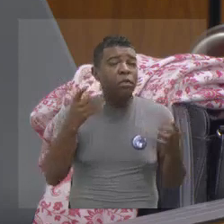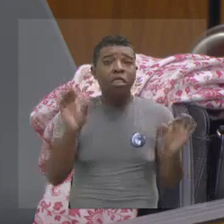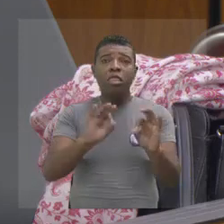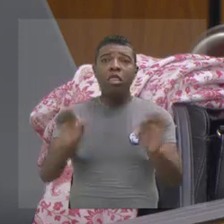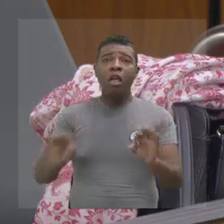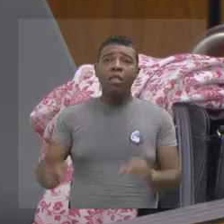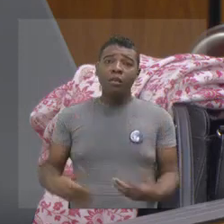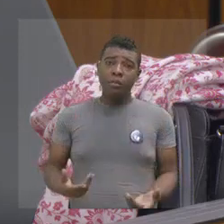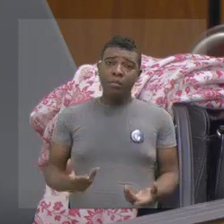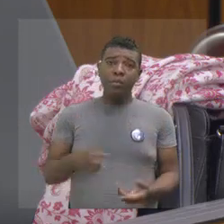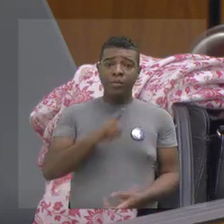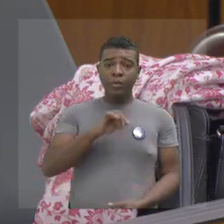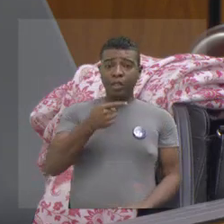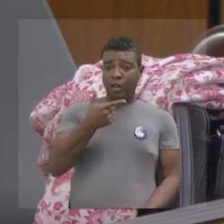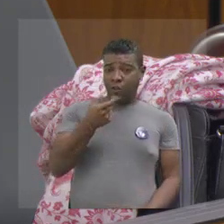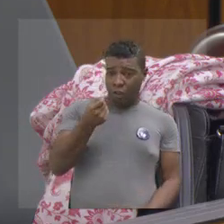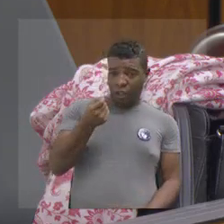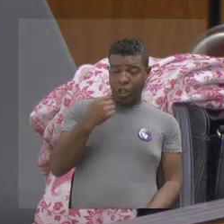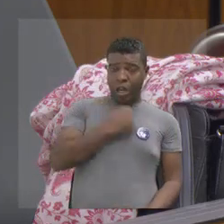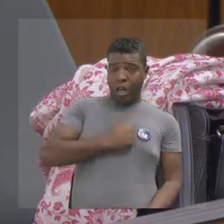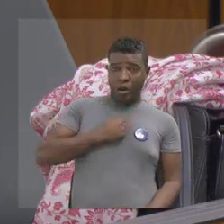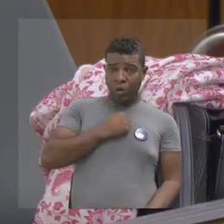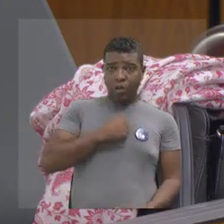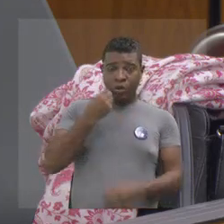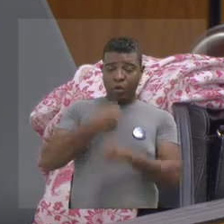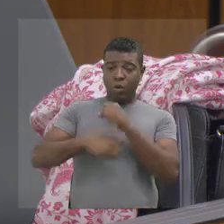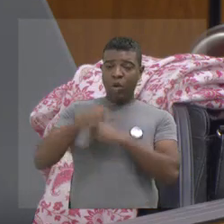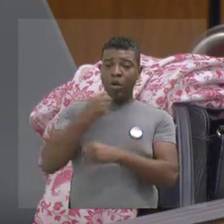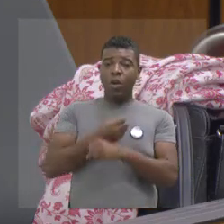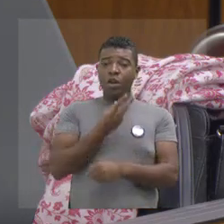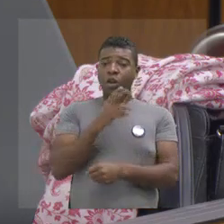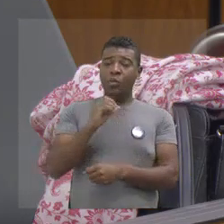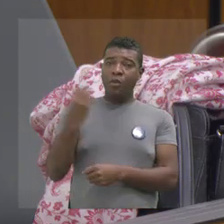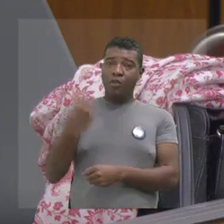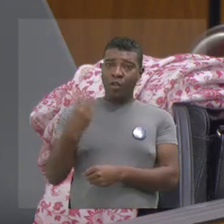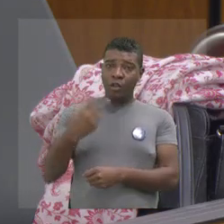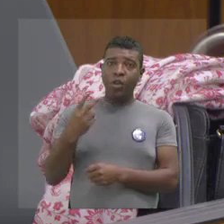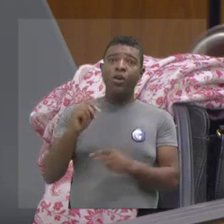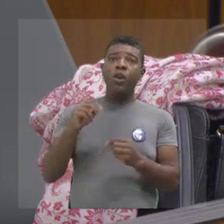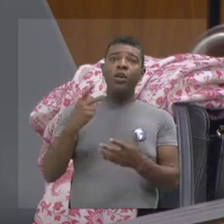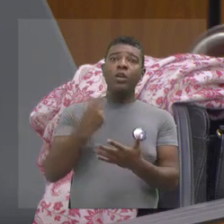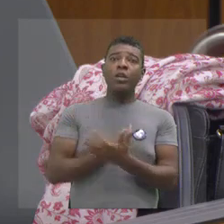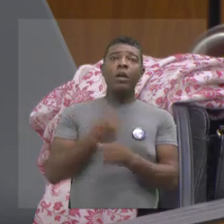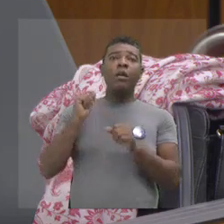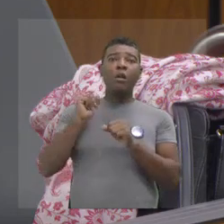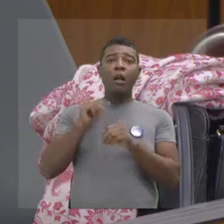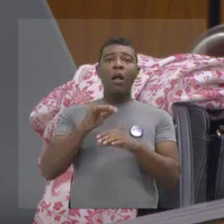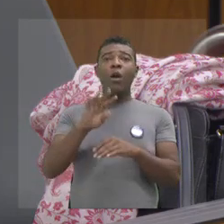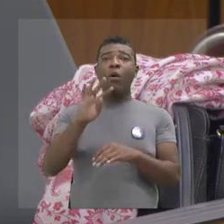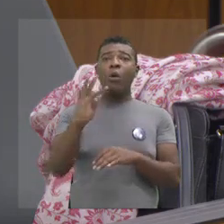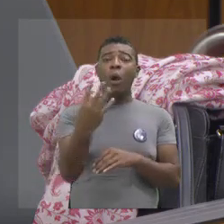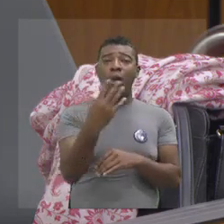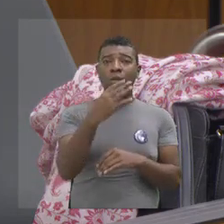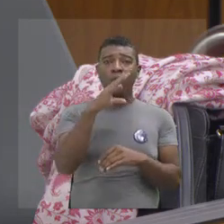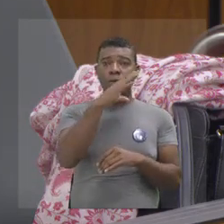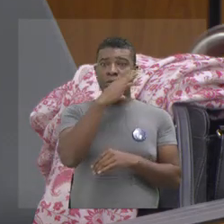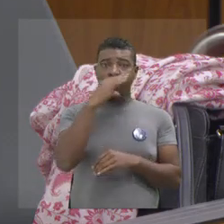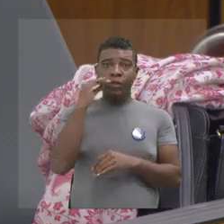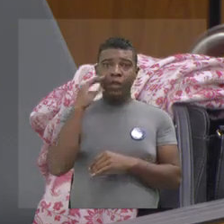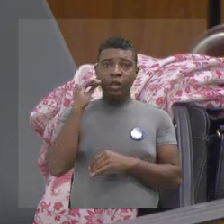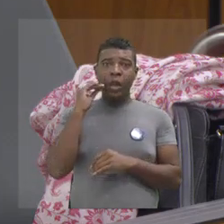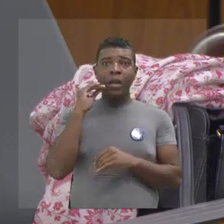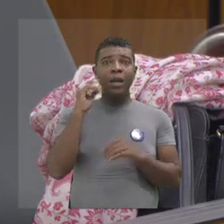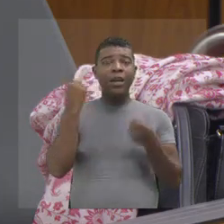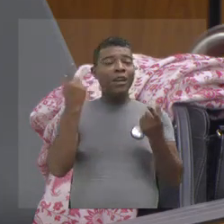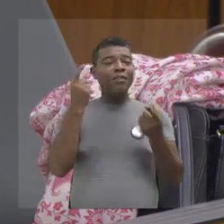no dia 20 de agosto de 2022 foi uma debandada de chefias da Superintendência com a saída de quatro servidores de quadro